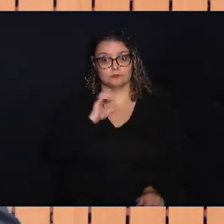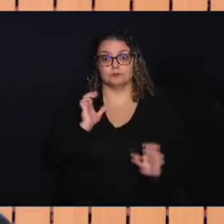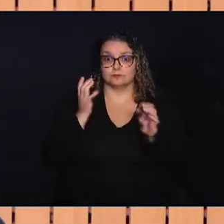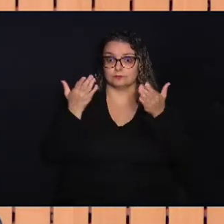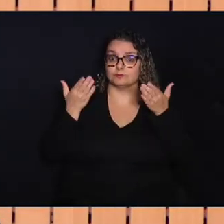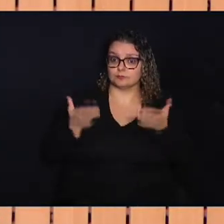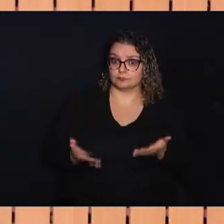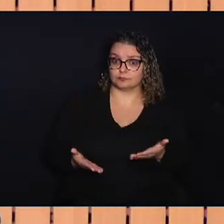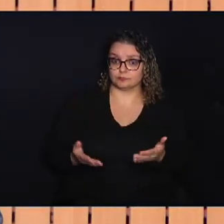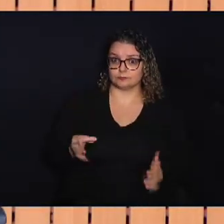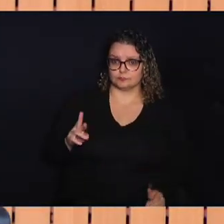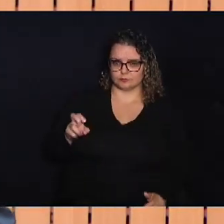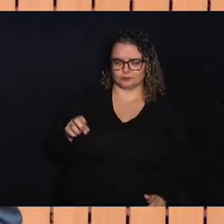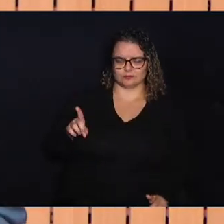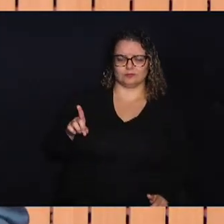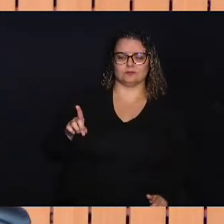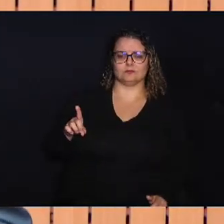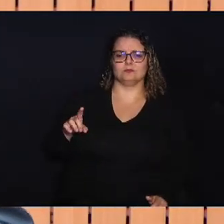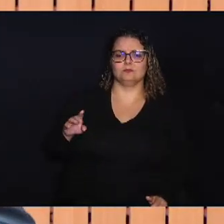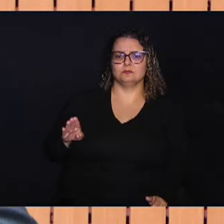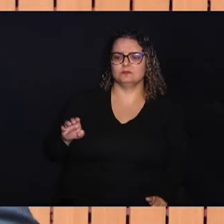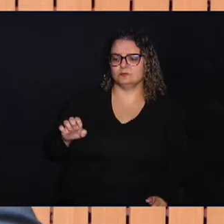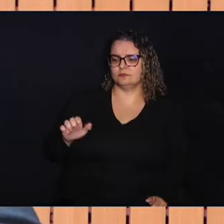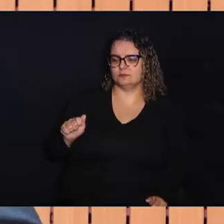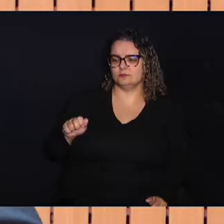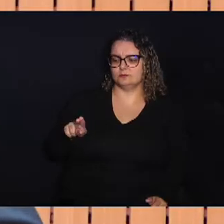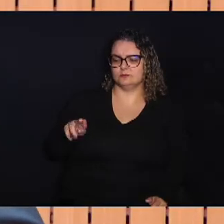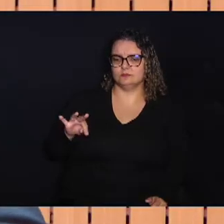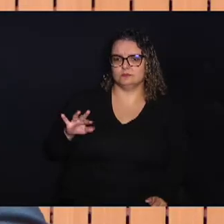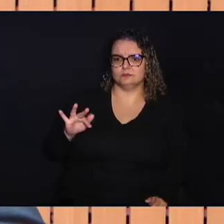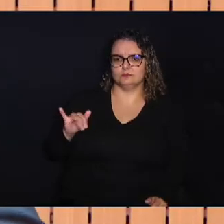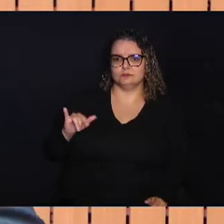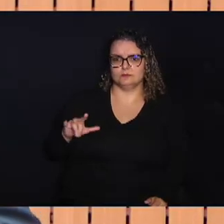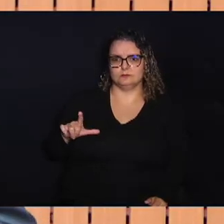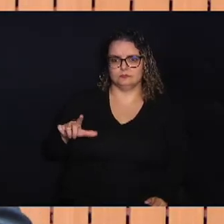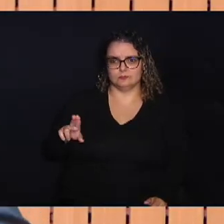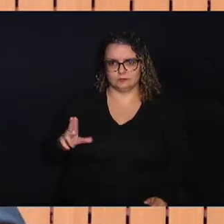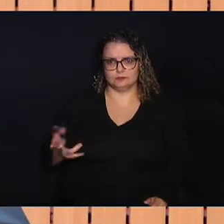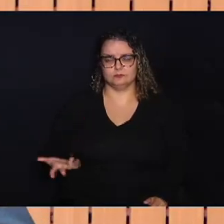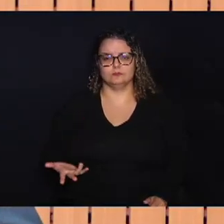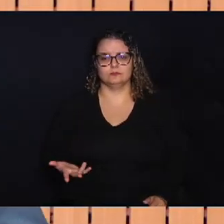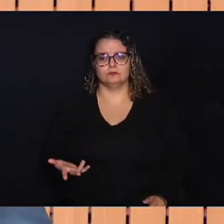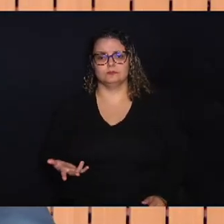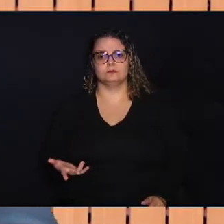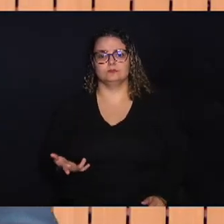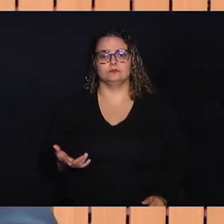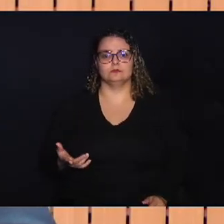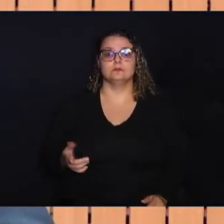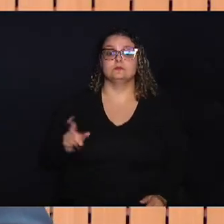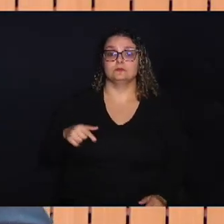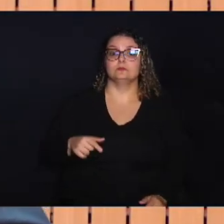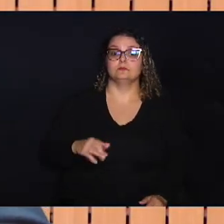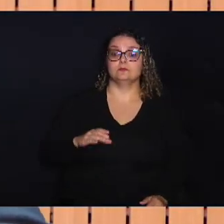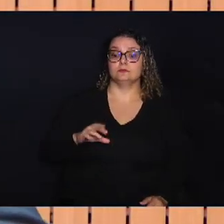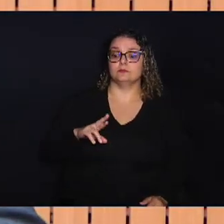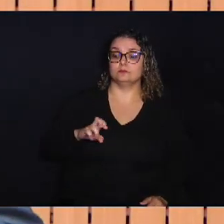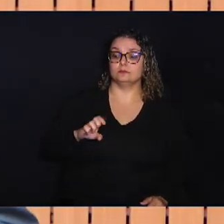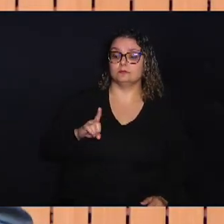foi o Trend Build, que é o Intercorf Brasil, que é um evento de